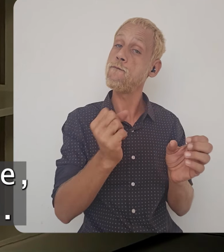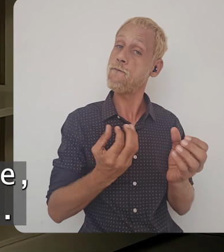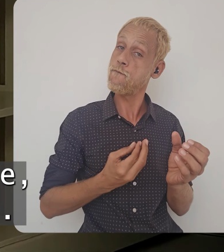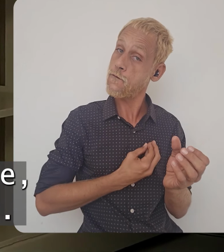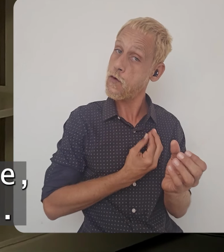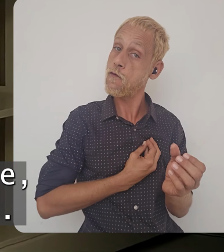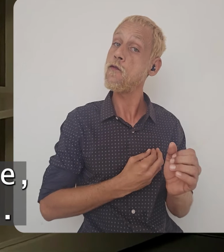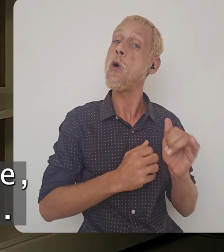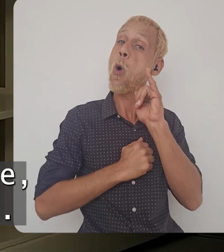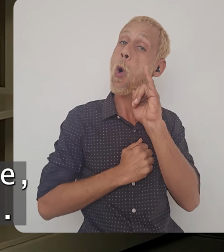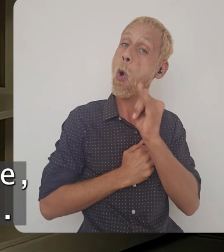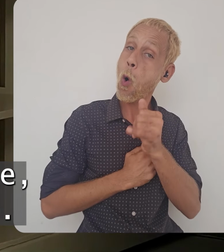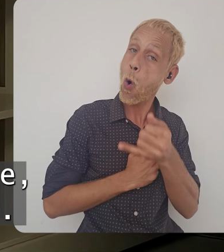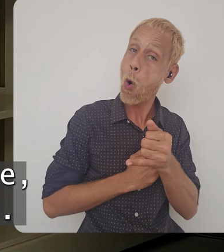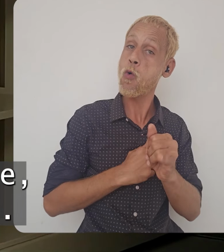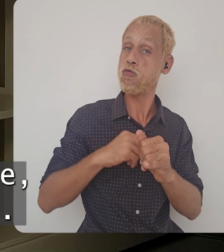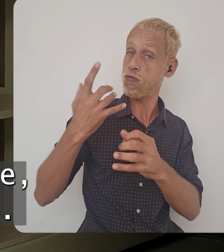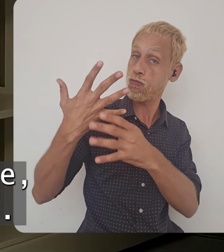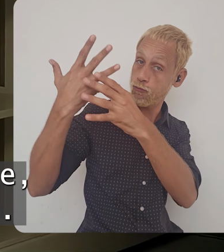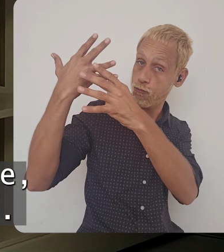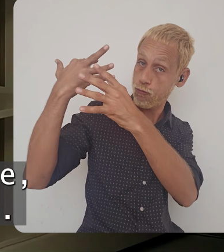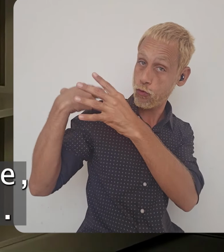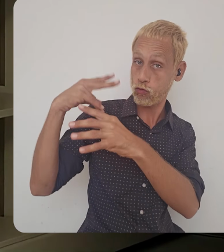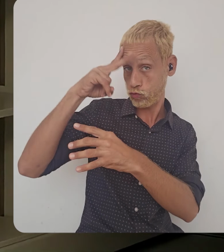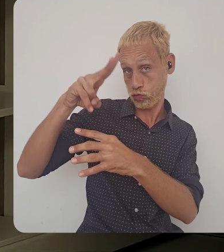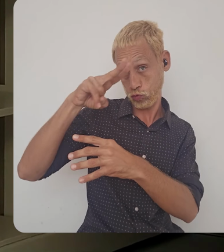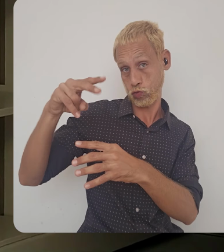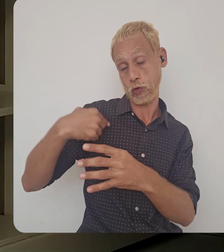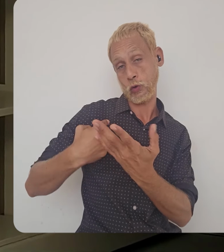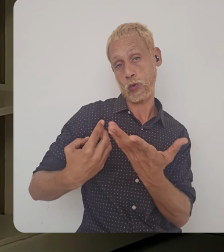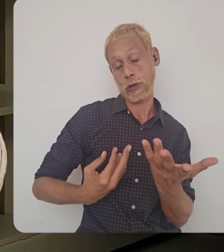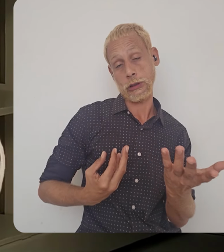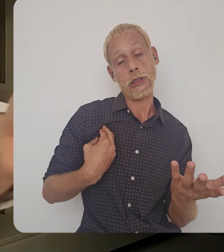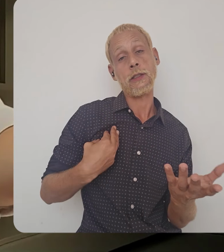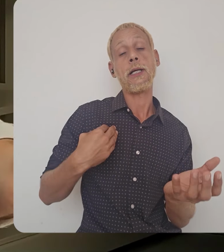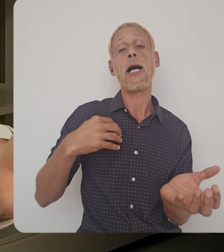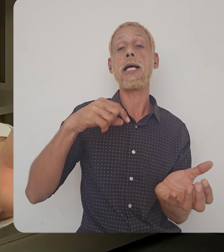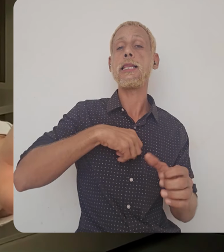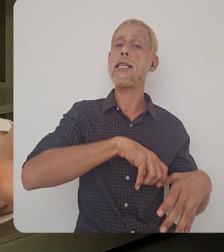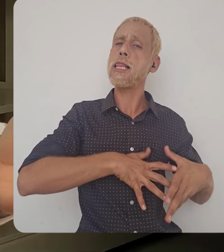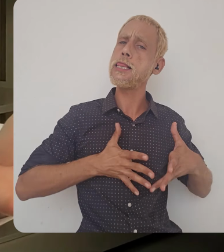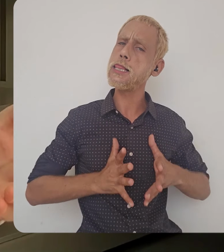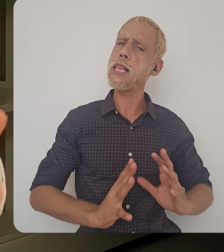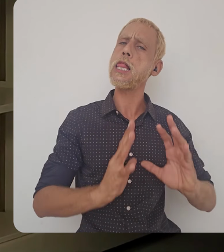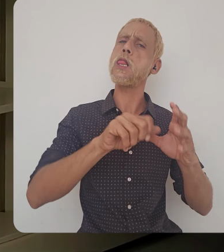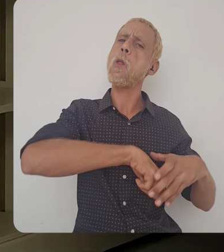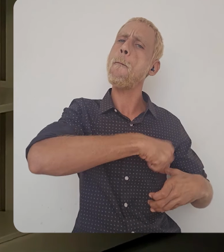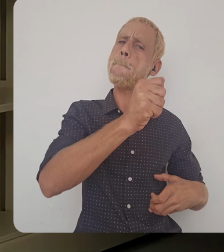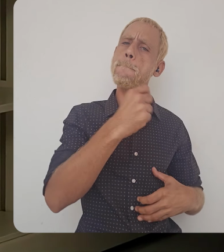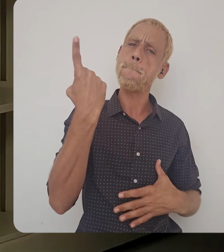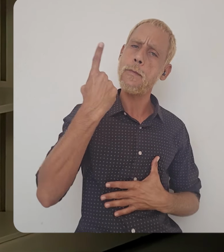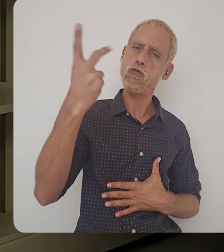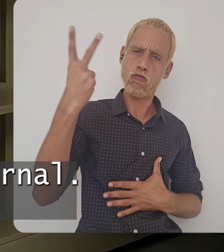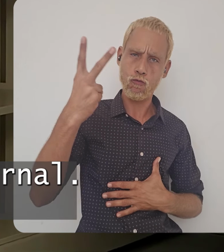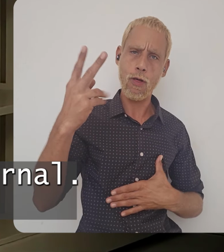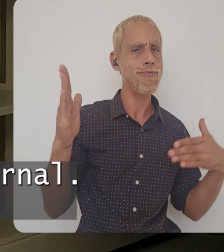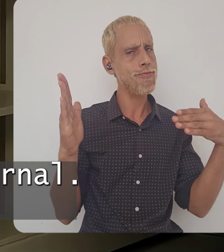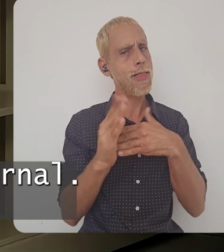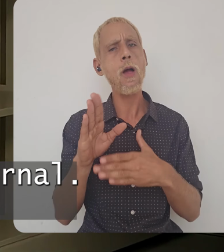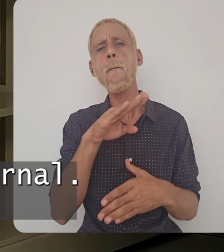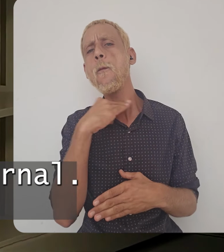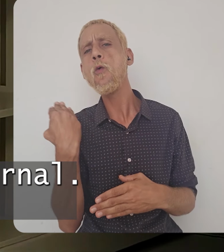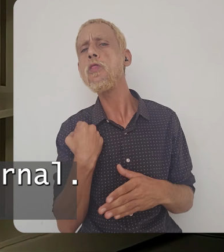histórico, vivo, pulsante, que conta a trajetória da nossa nação. Do nascimento do Dom Pedro II até a sua morte, está